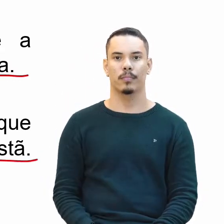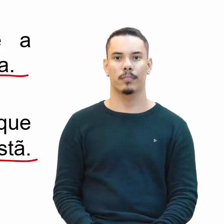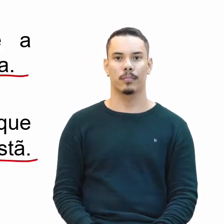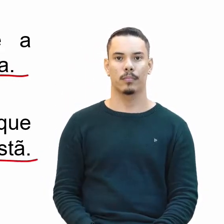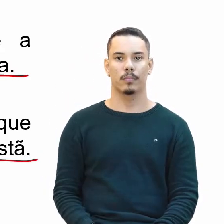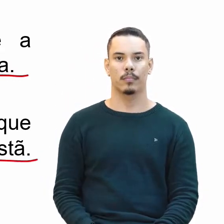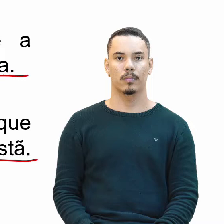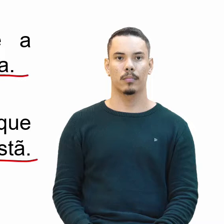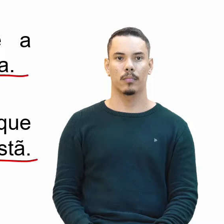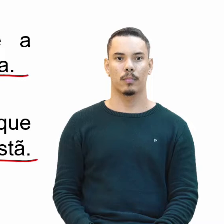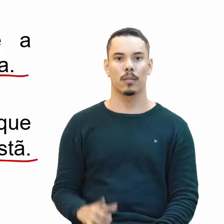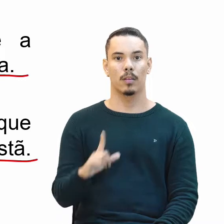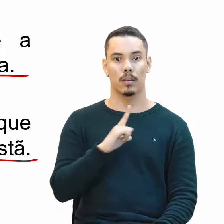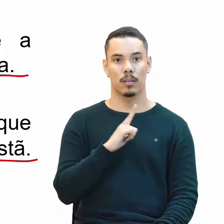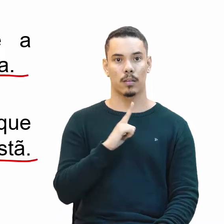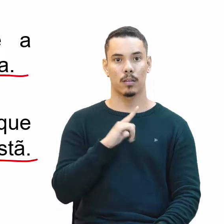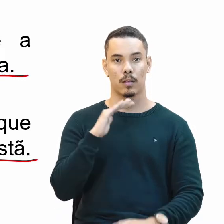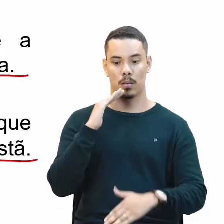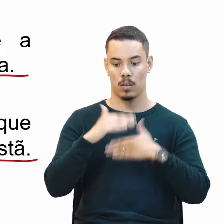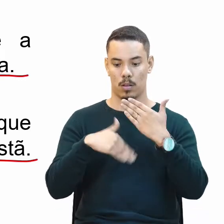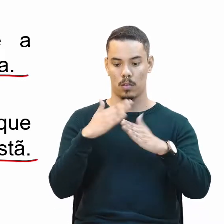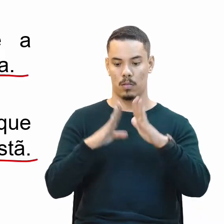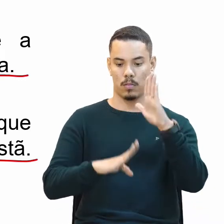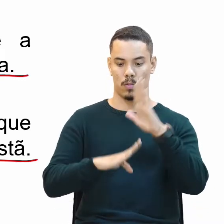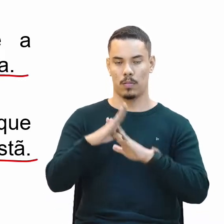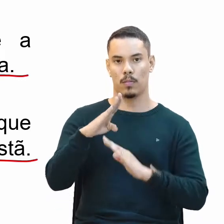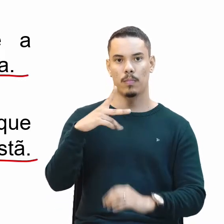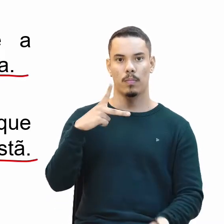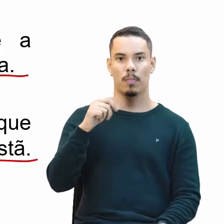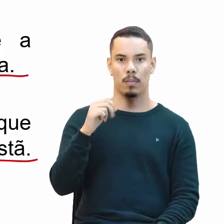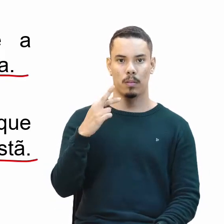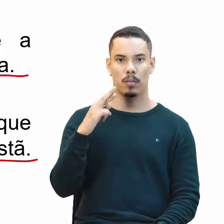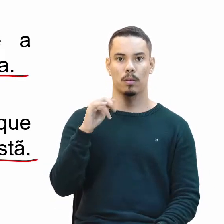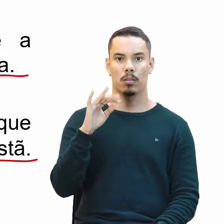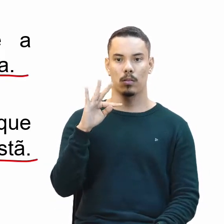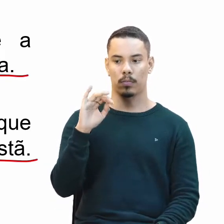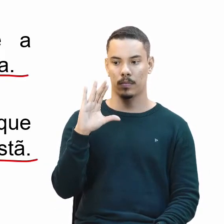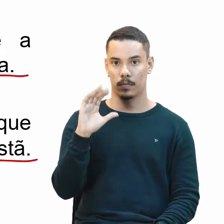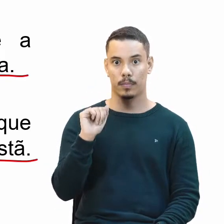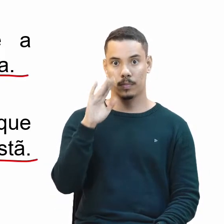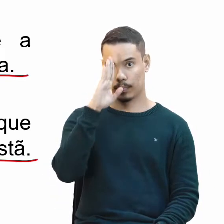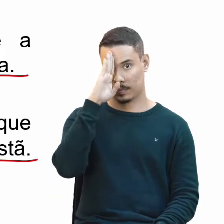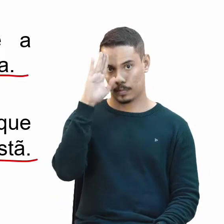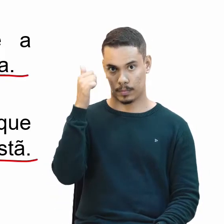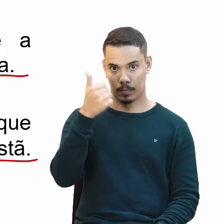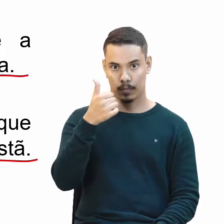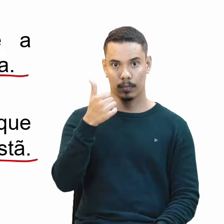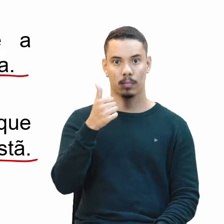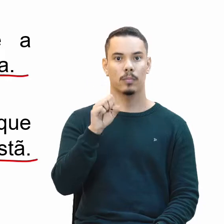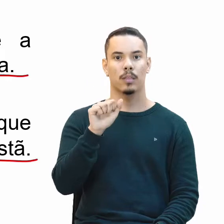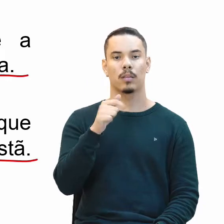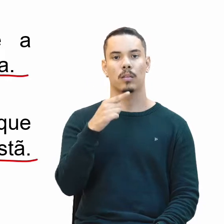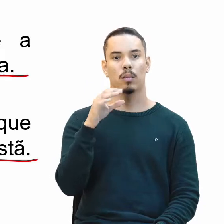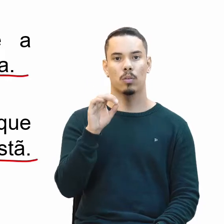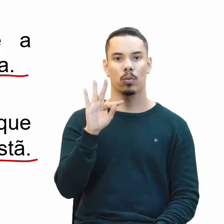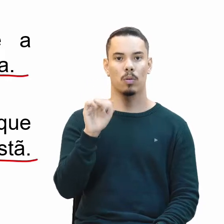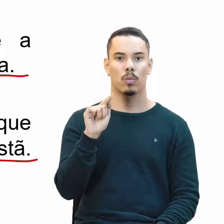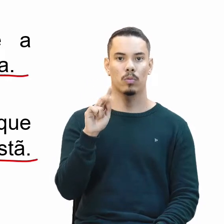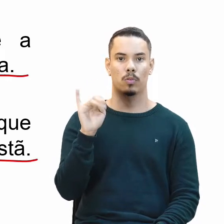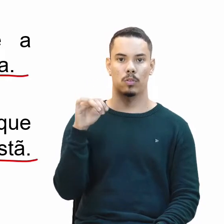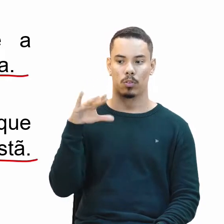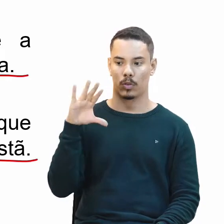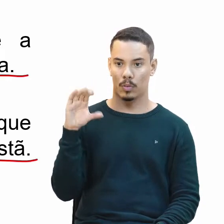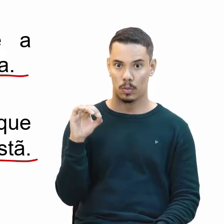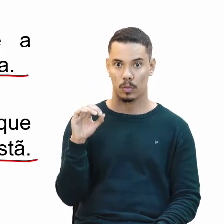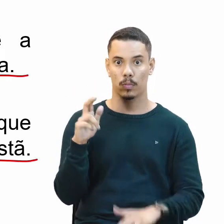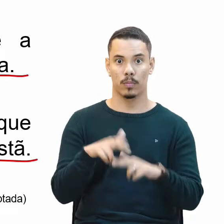temos o auge da patrística, que terá como principal representante Santo Agostinho. Então aqui teremos os primeiros